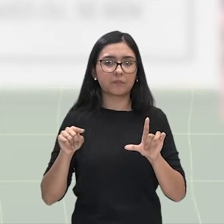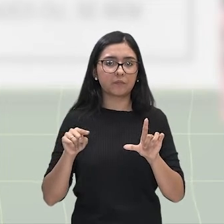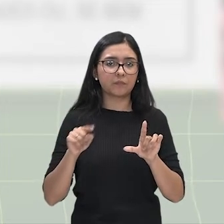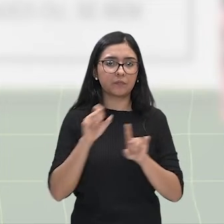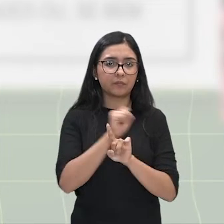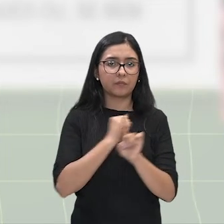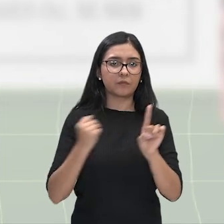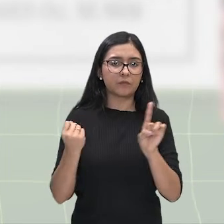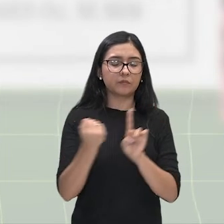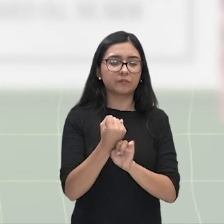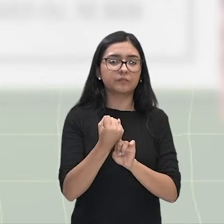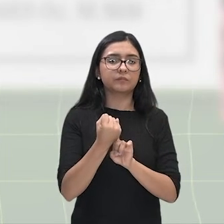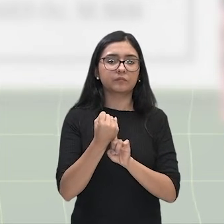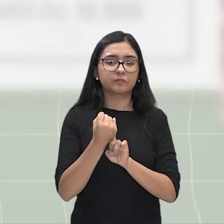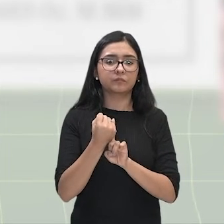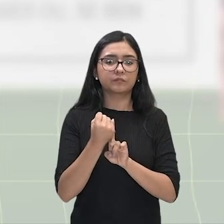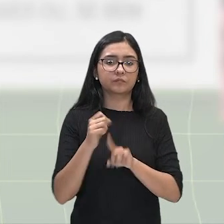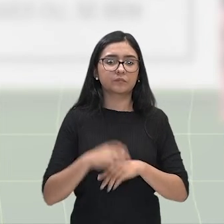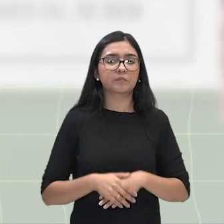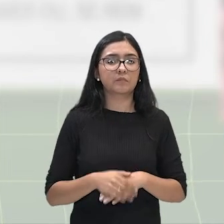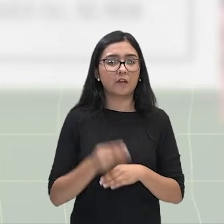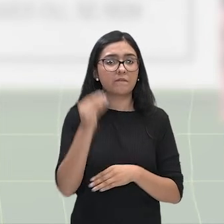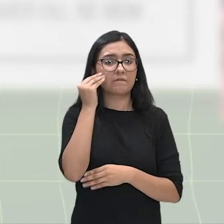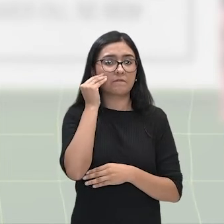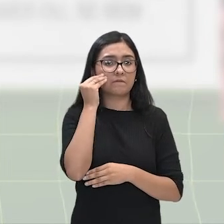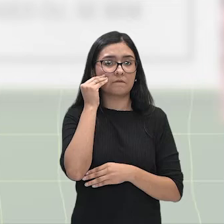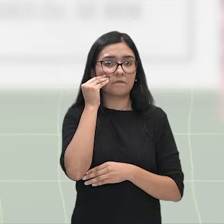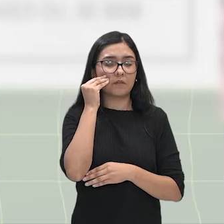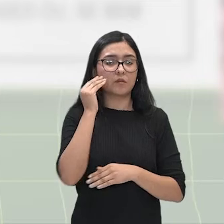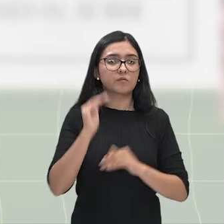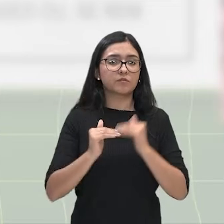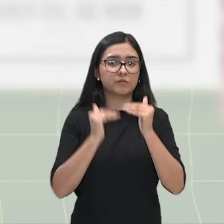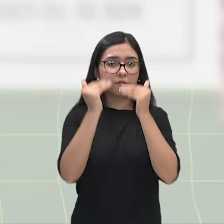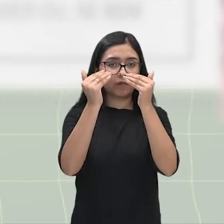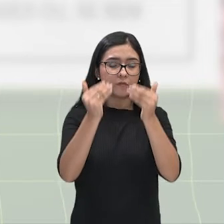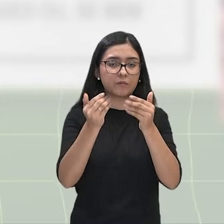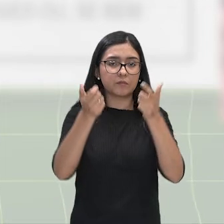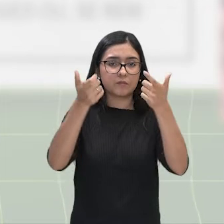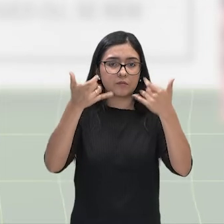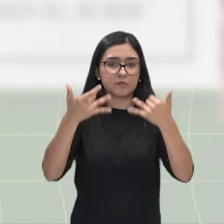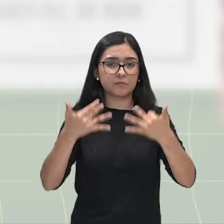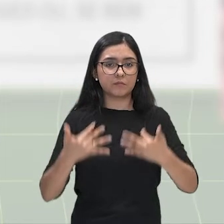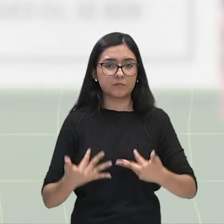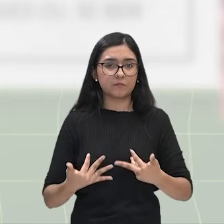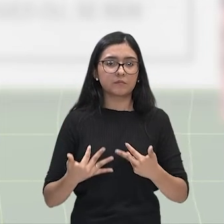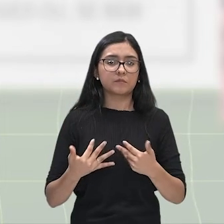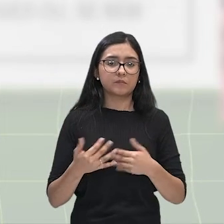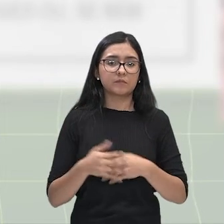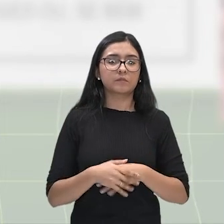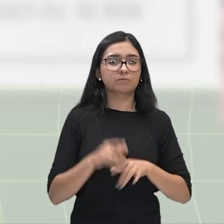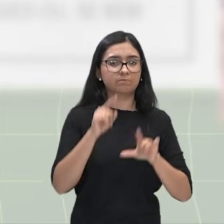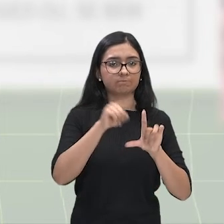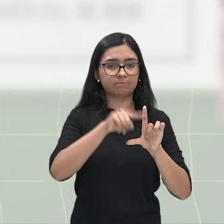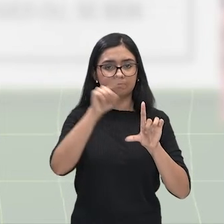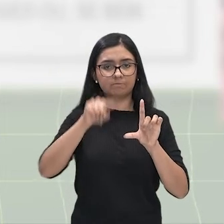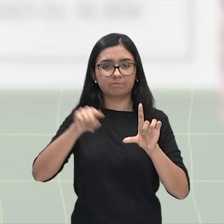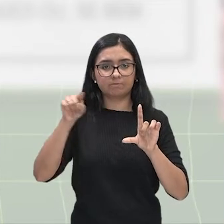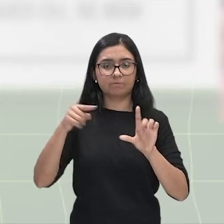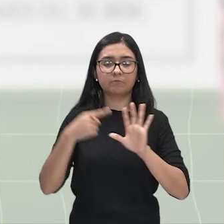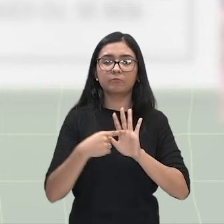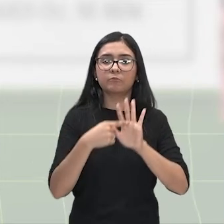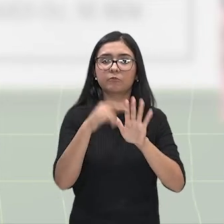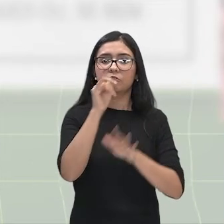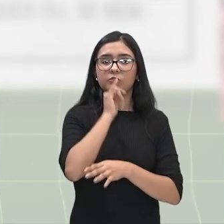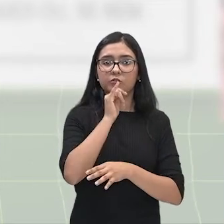sociais para medir o desenvolvimento. Para explicar esse novo índice, apresenta como exemplo